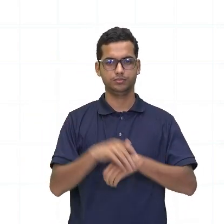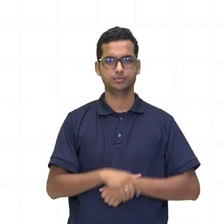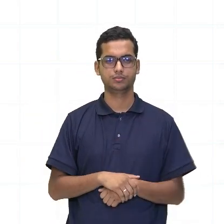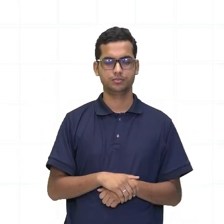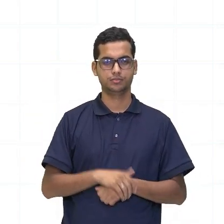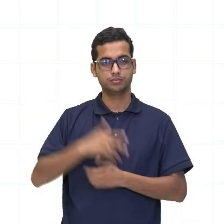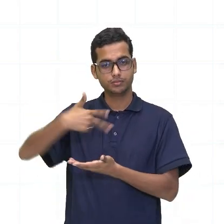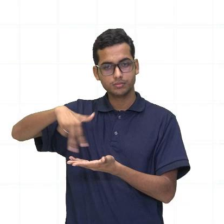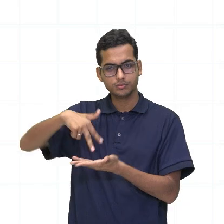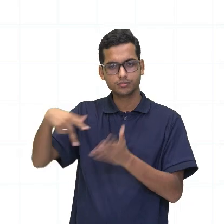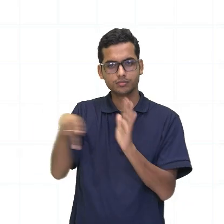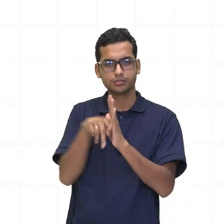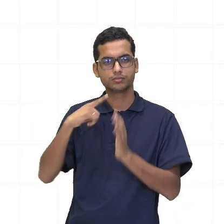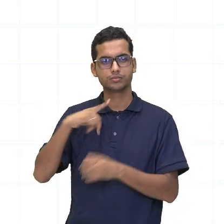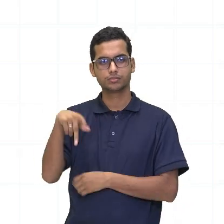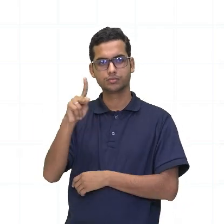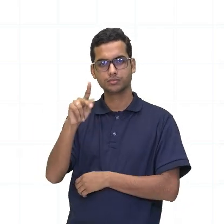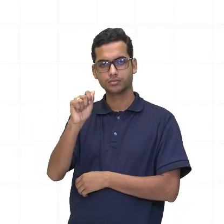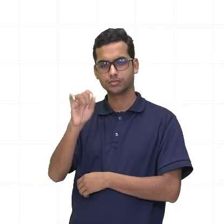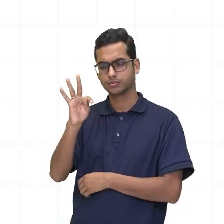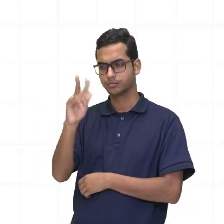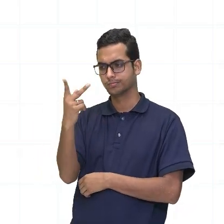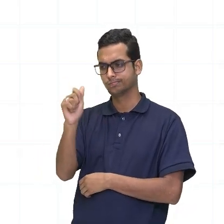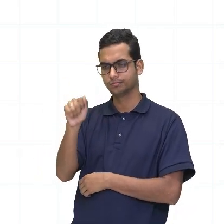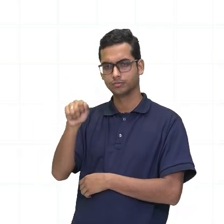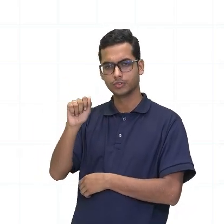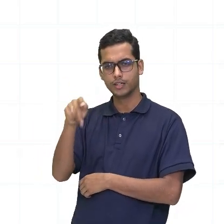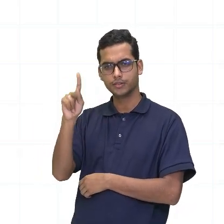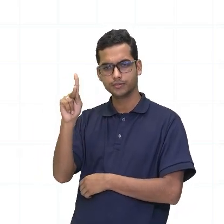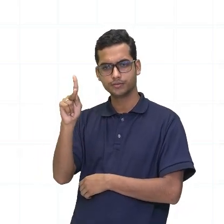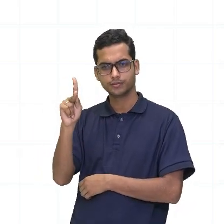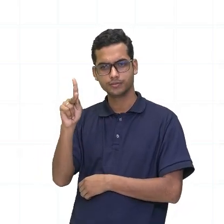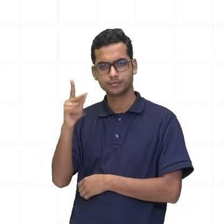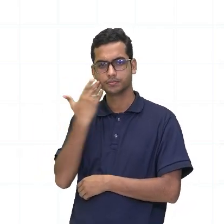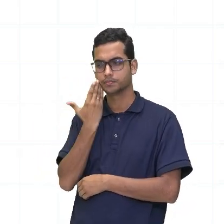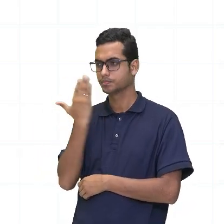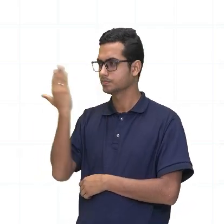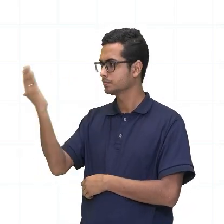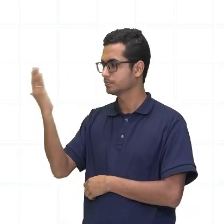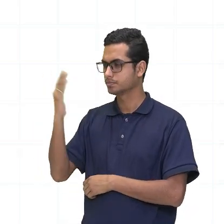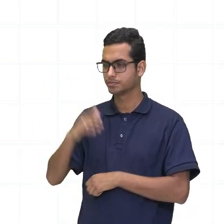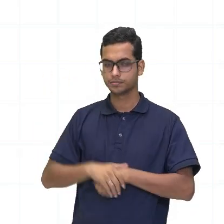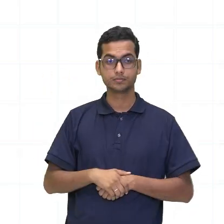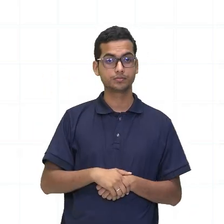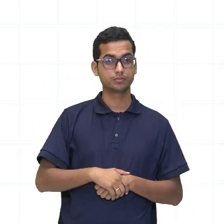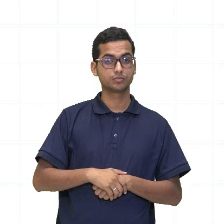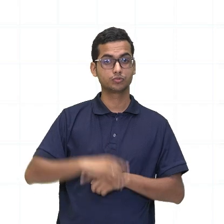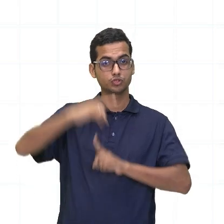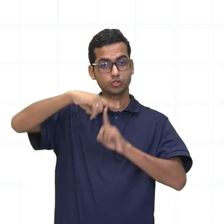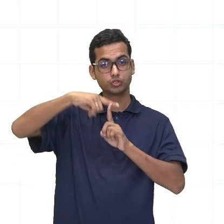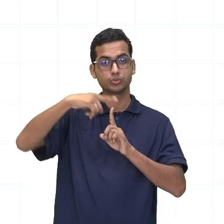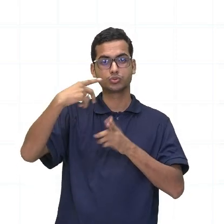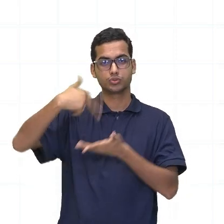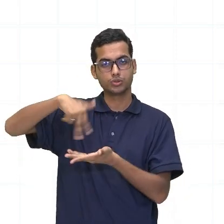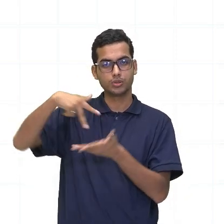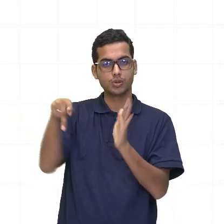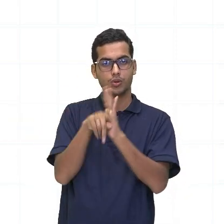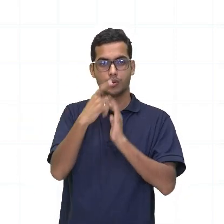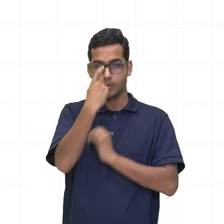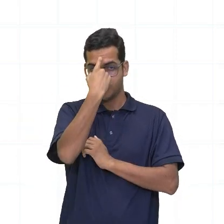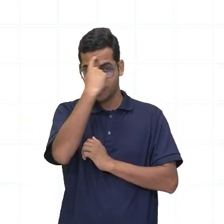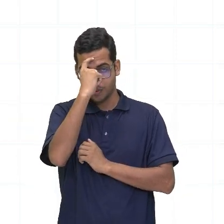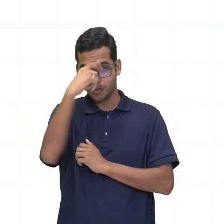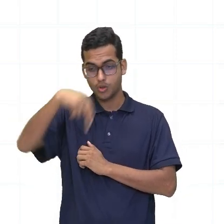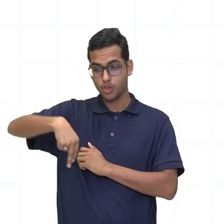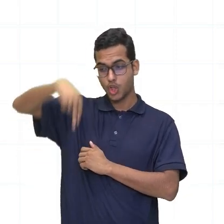Temos a Kathak, tá? Então, uma das 8 formas clássicas de dança indiana, a Kathak, tem suas raízes no